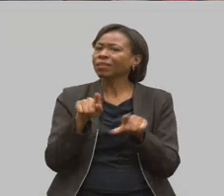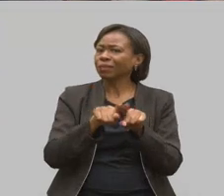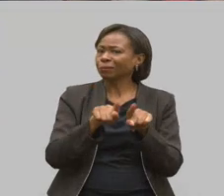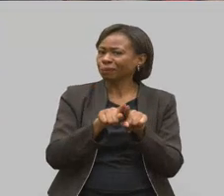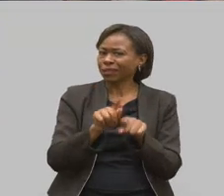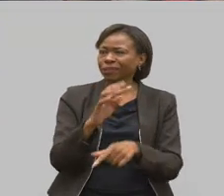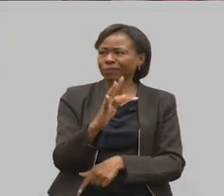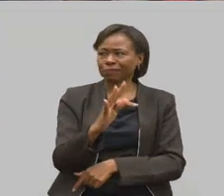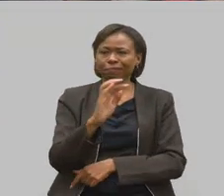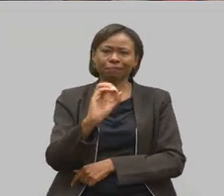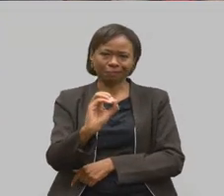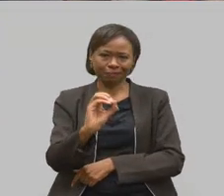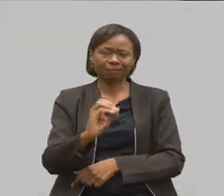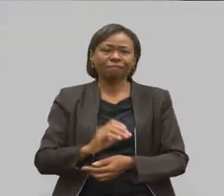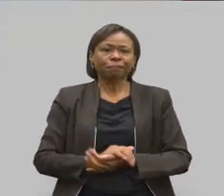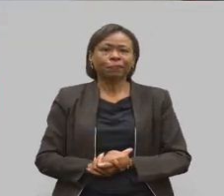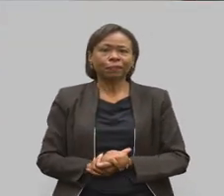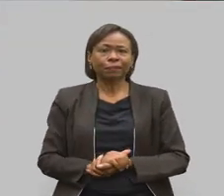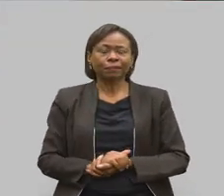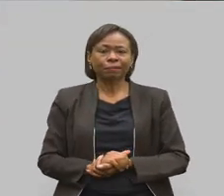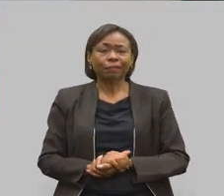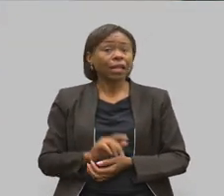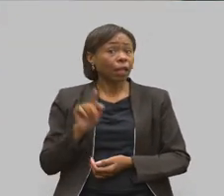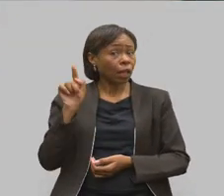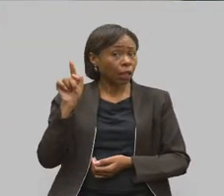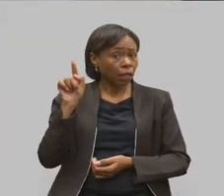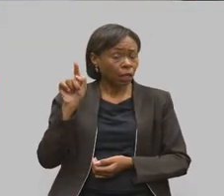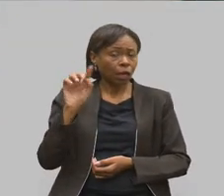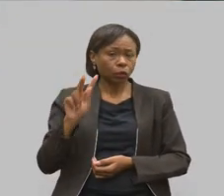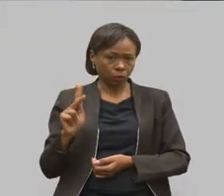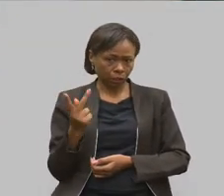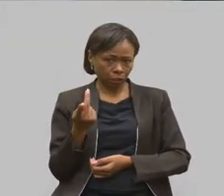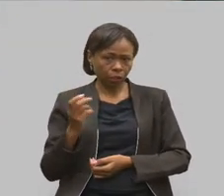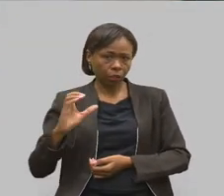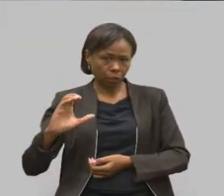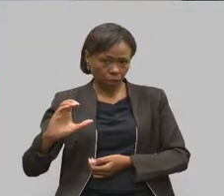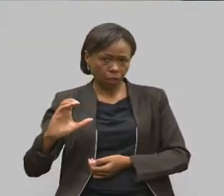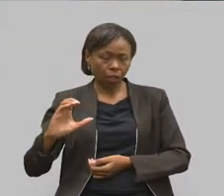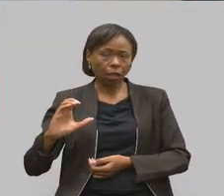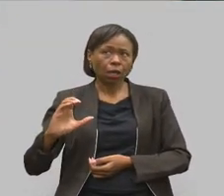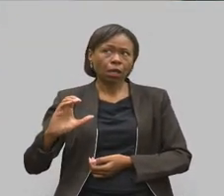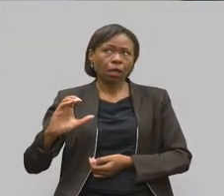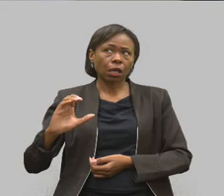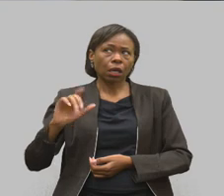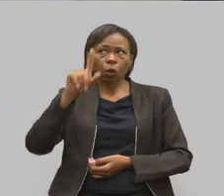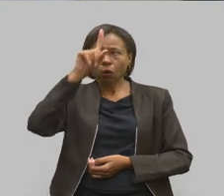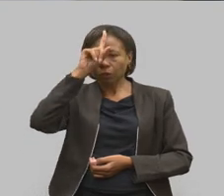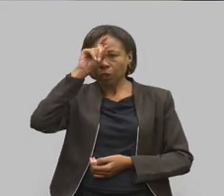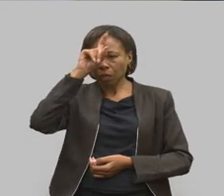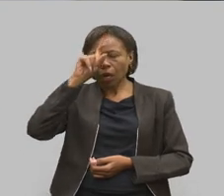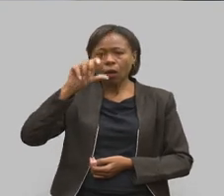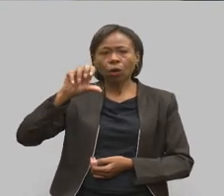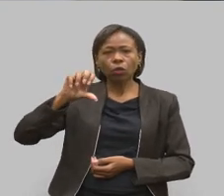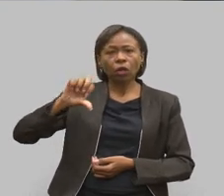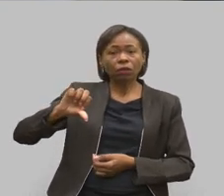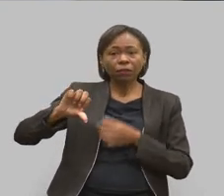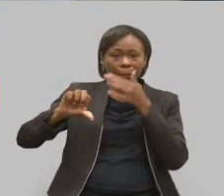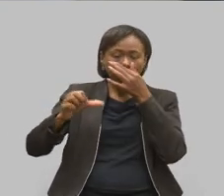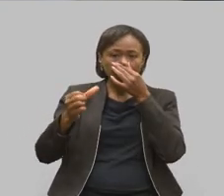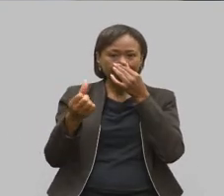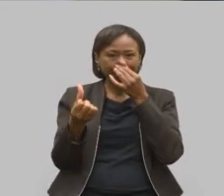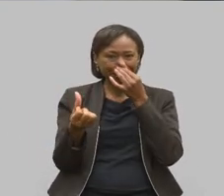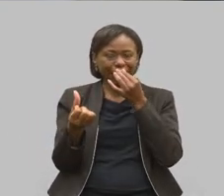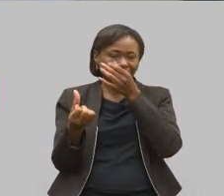né então o nosso trabalho lá a gente eh nós somos um hospital com 96 comemorando agora essa